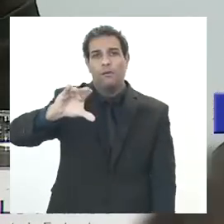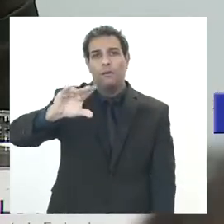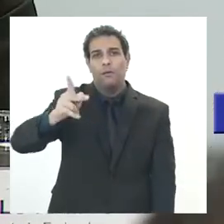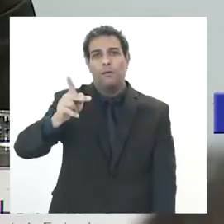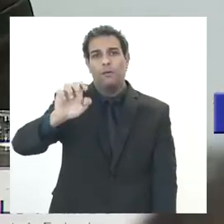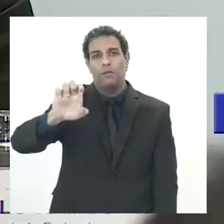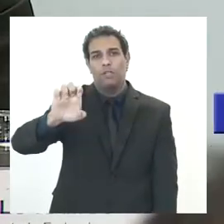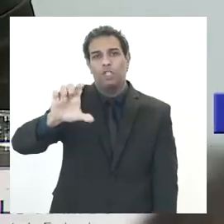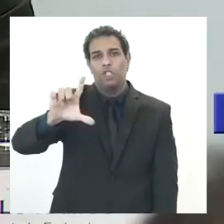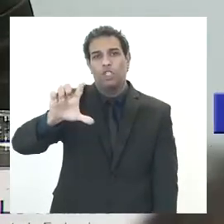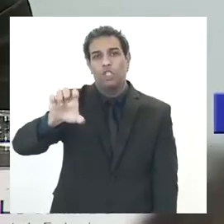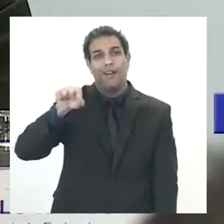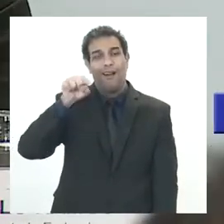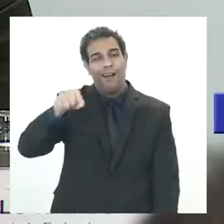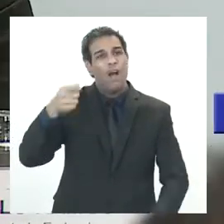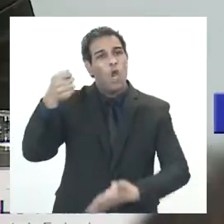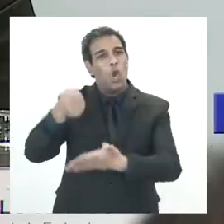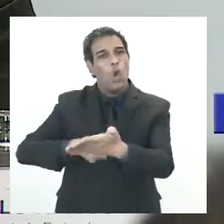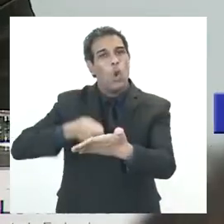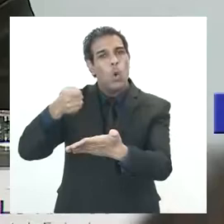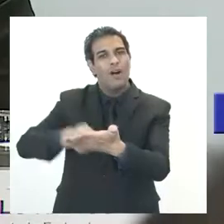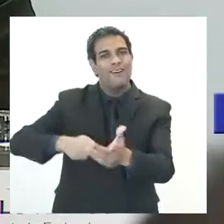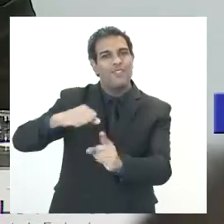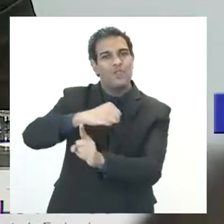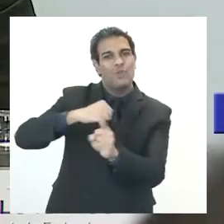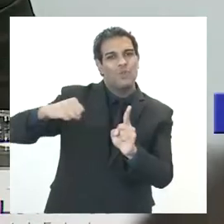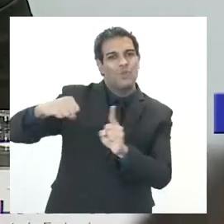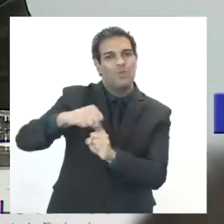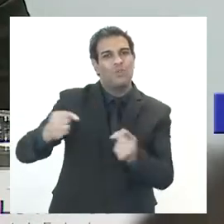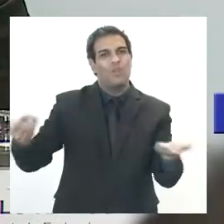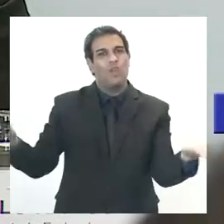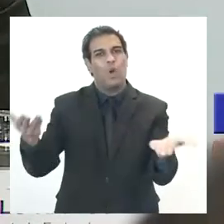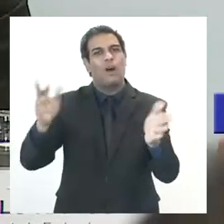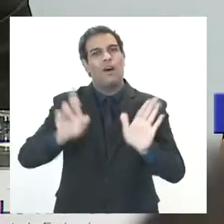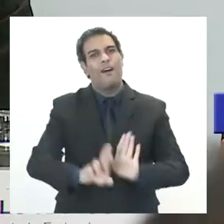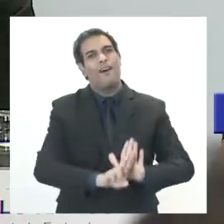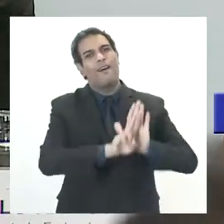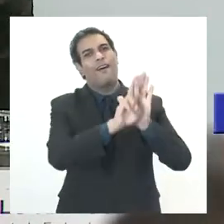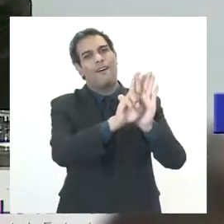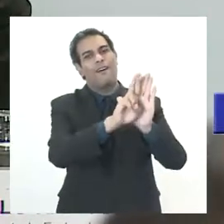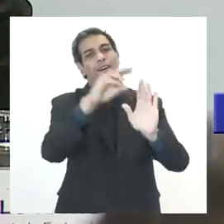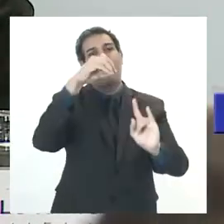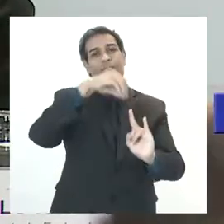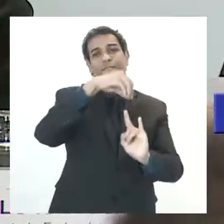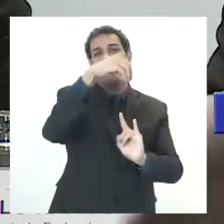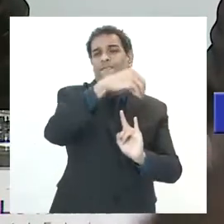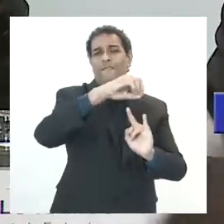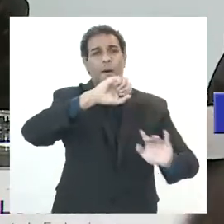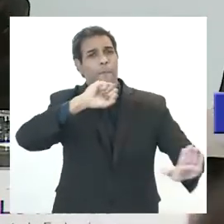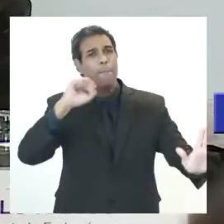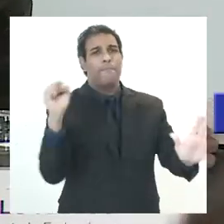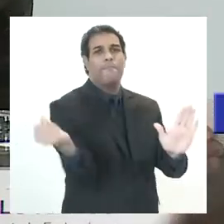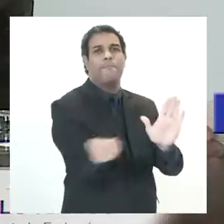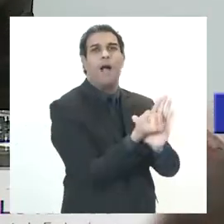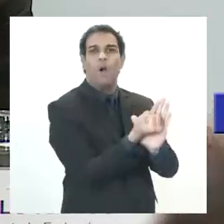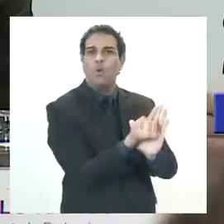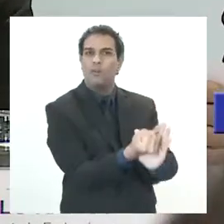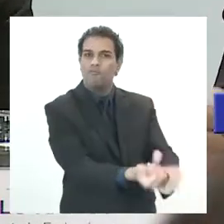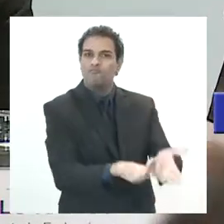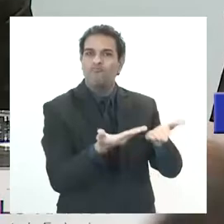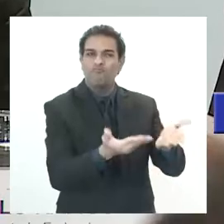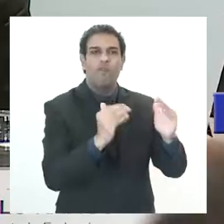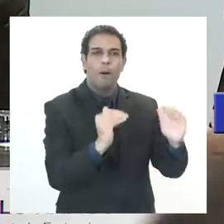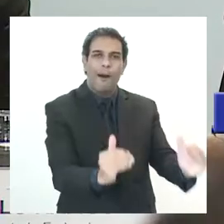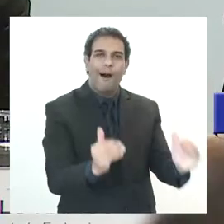é uma grande lutadora social ela está aqui representando um dos símbolos os